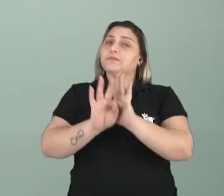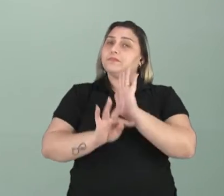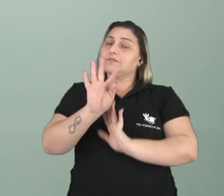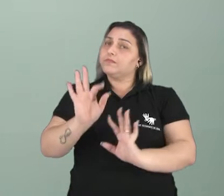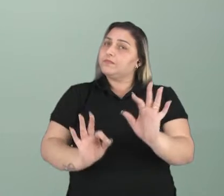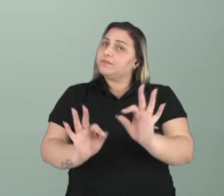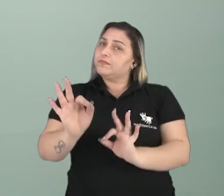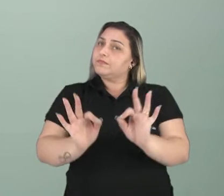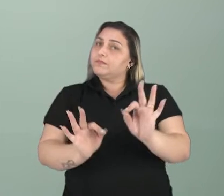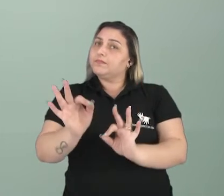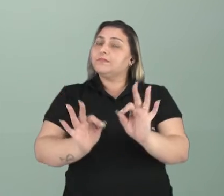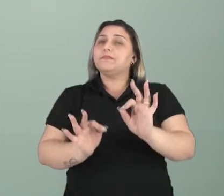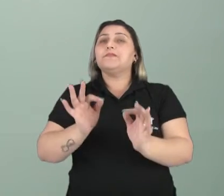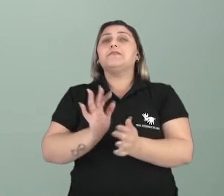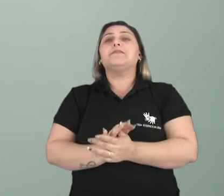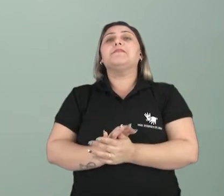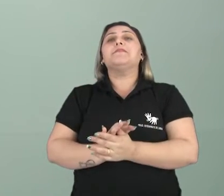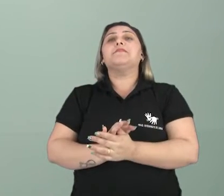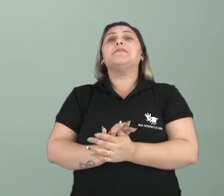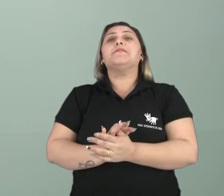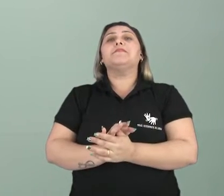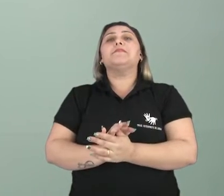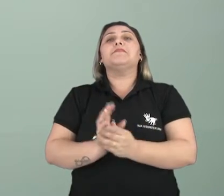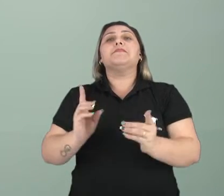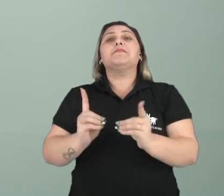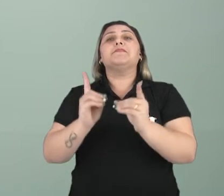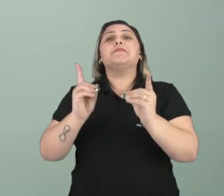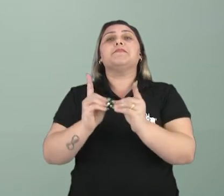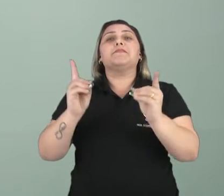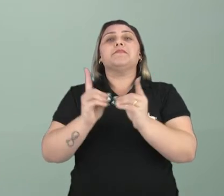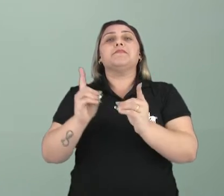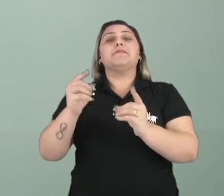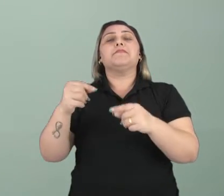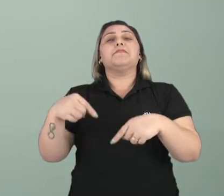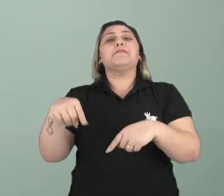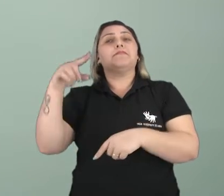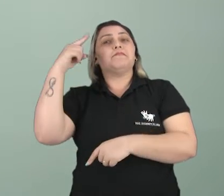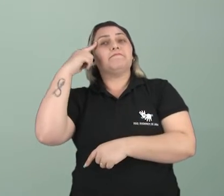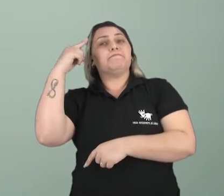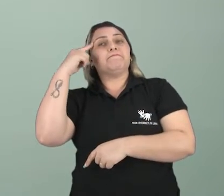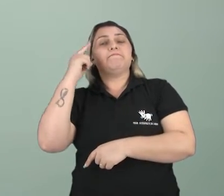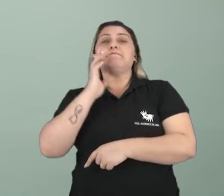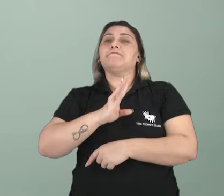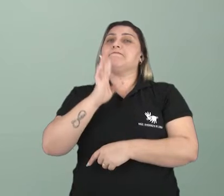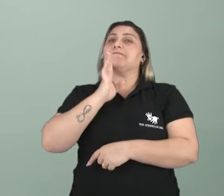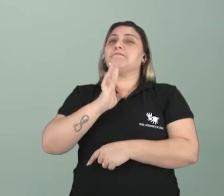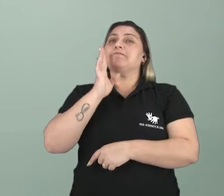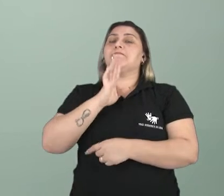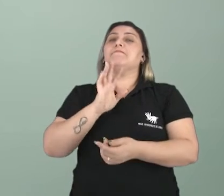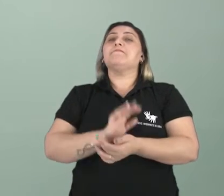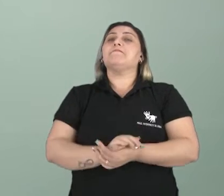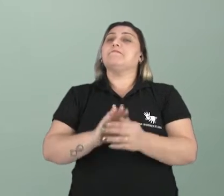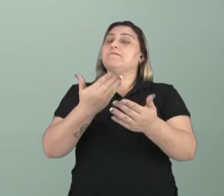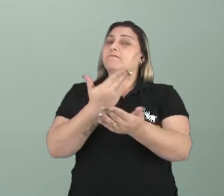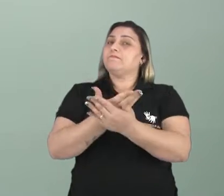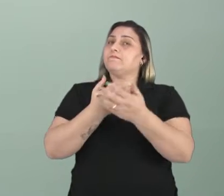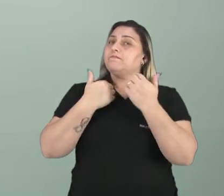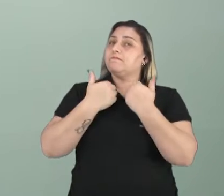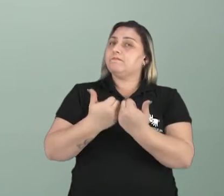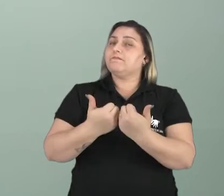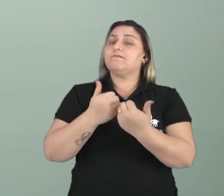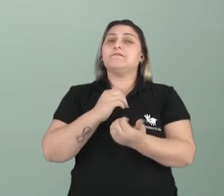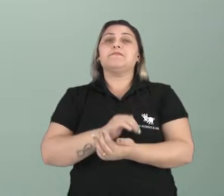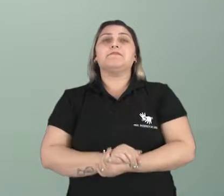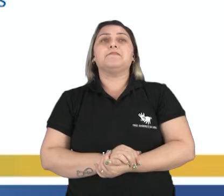se organizar didaticamente e chegar aí a uma reflexão bem legal desse pensamento sobre essa aula, tá bom?